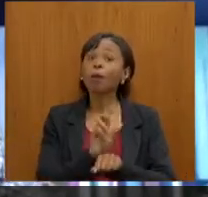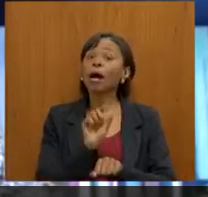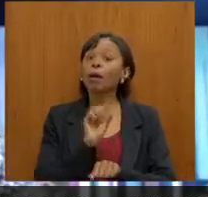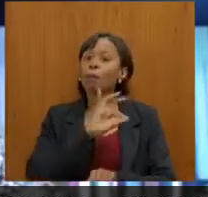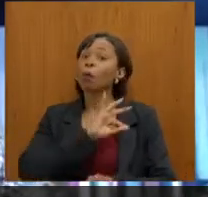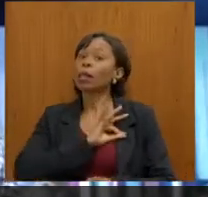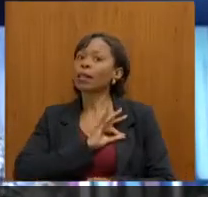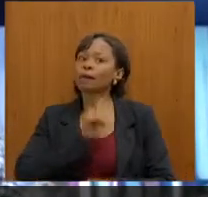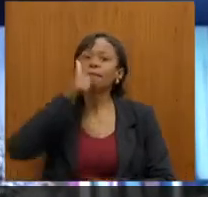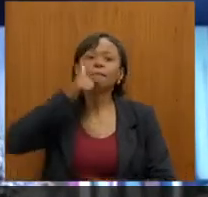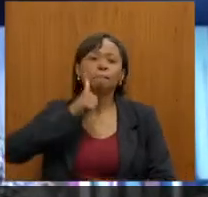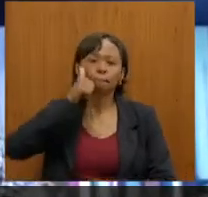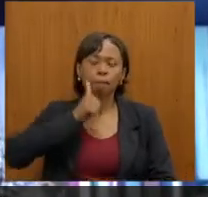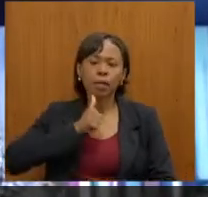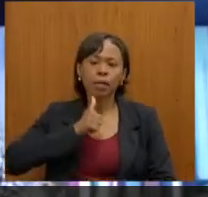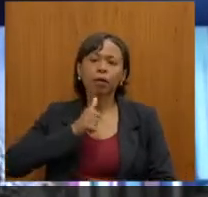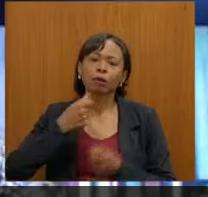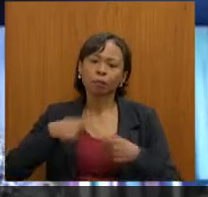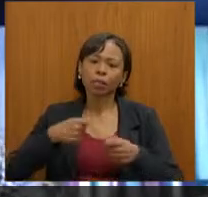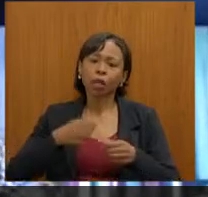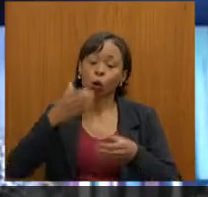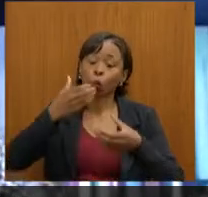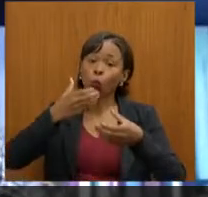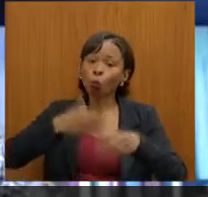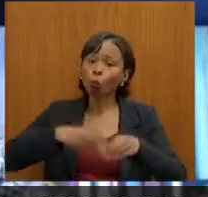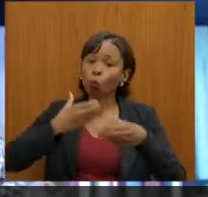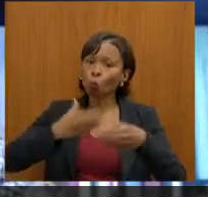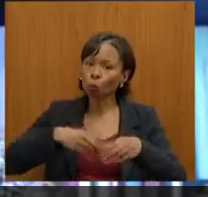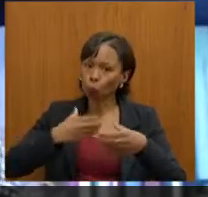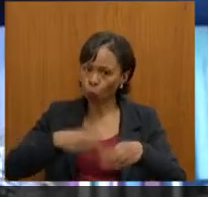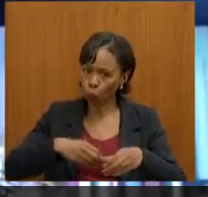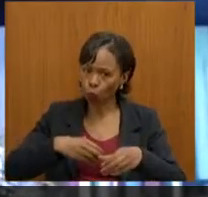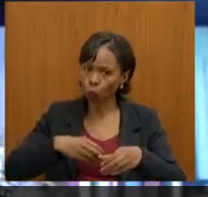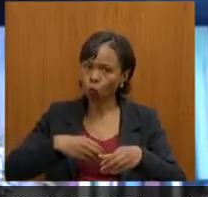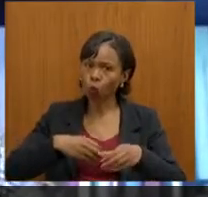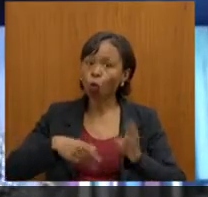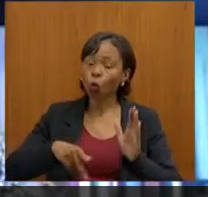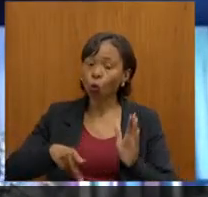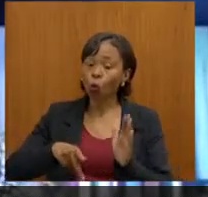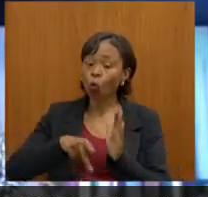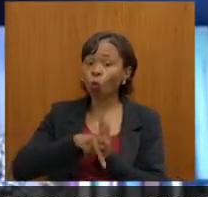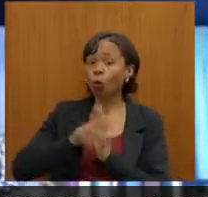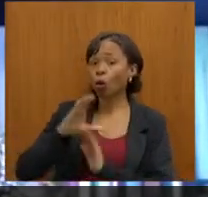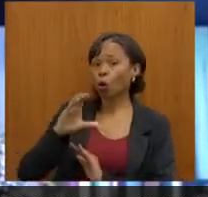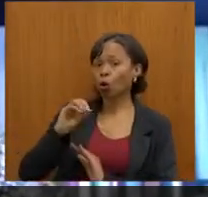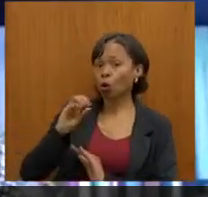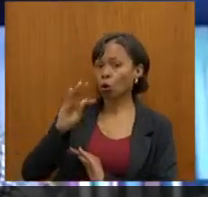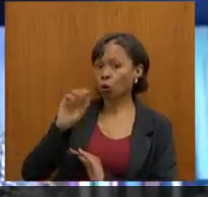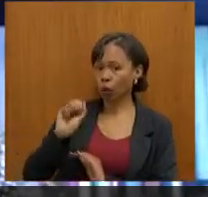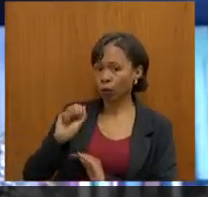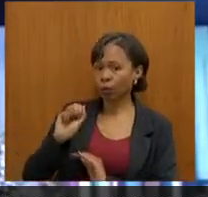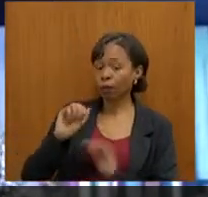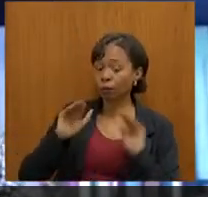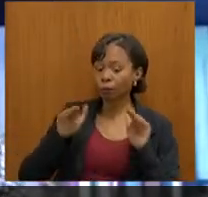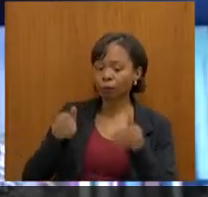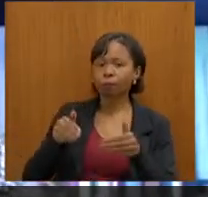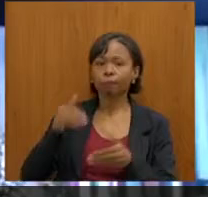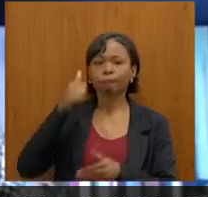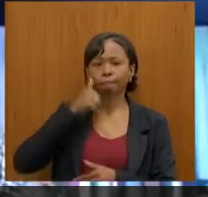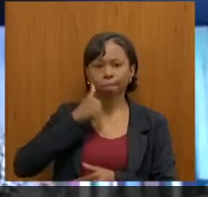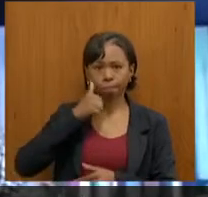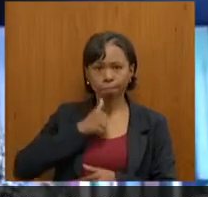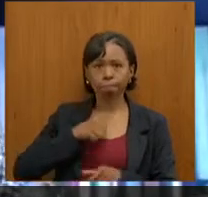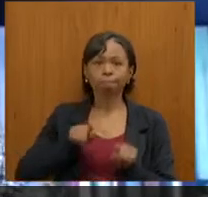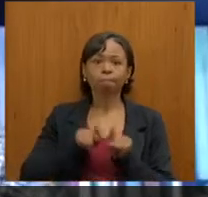O que significa concursos públicos que tenham cotas para as mulheres é a necessidade de levar a